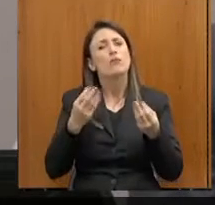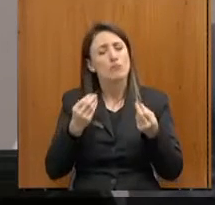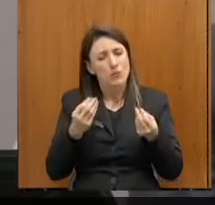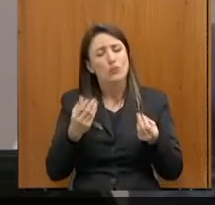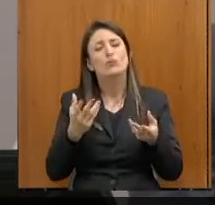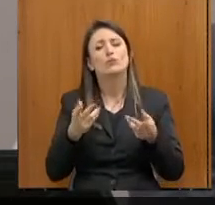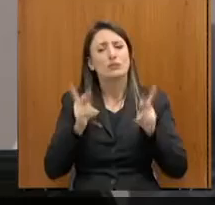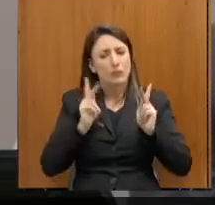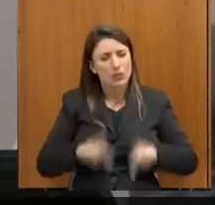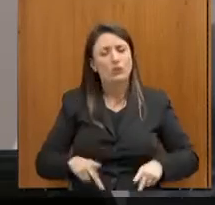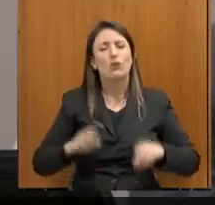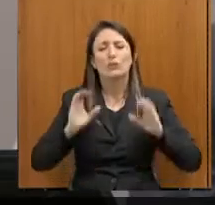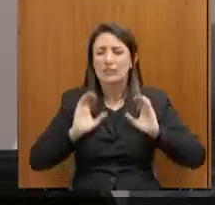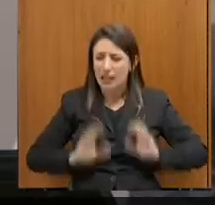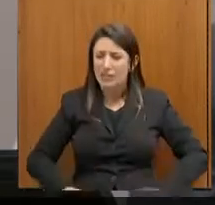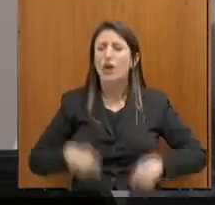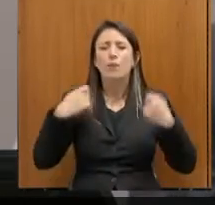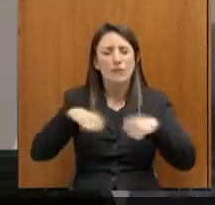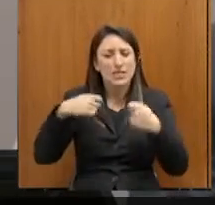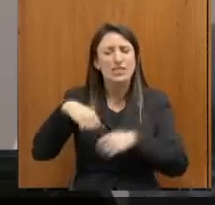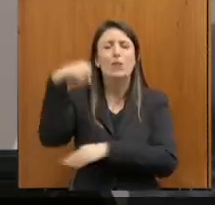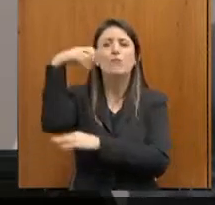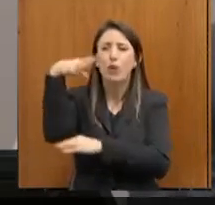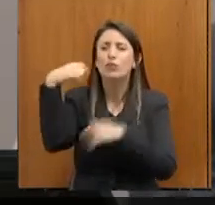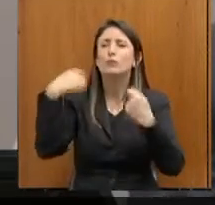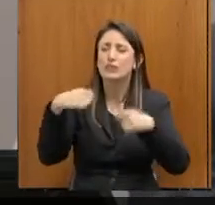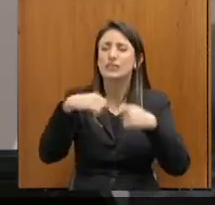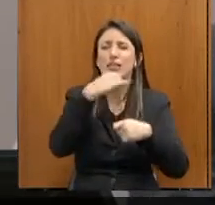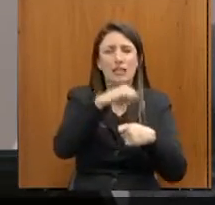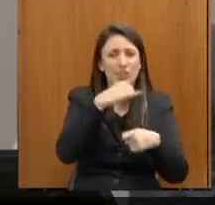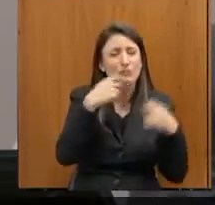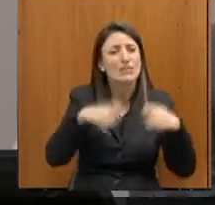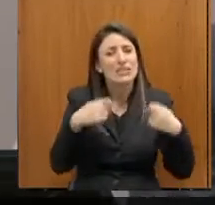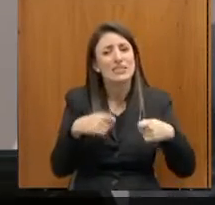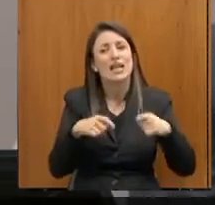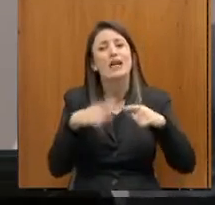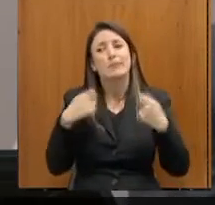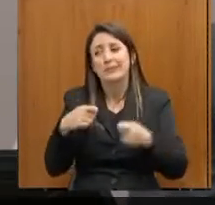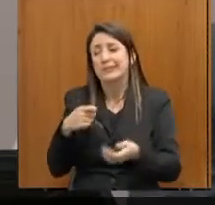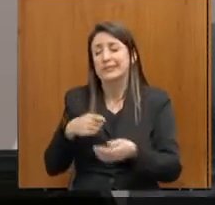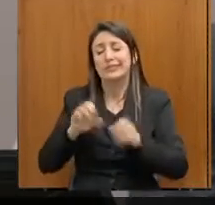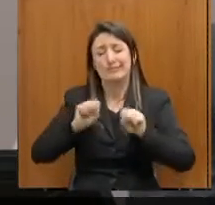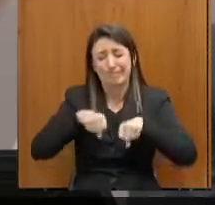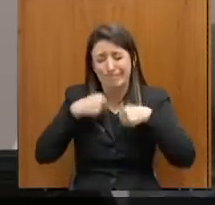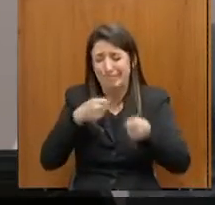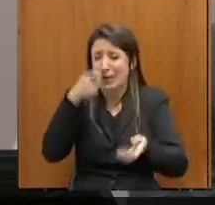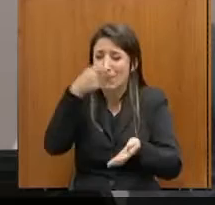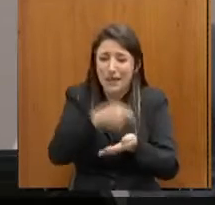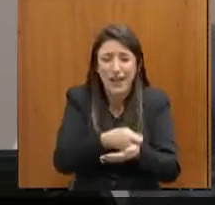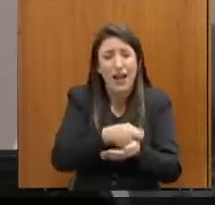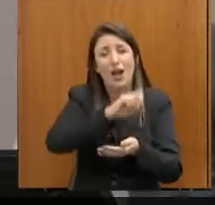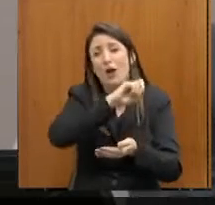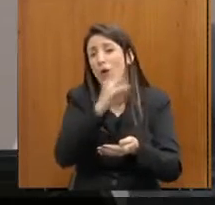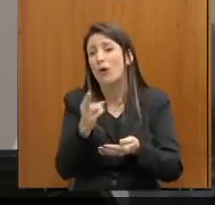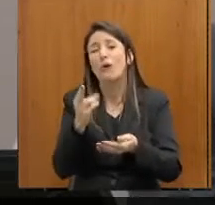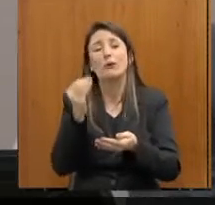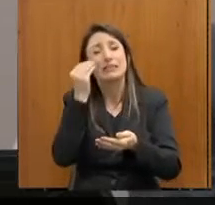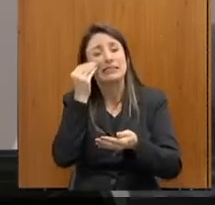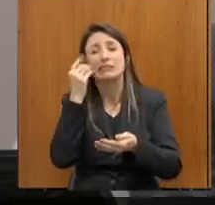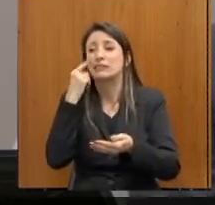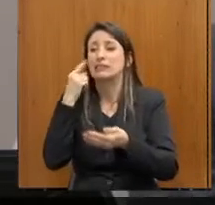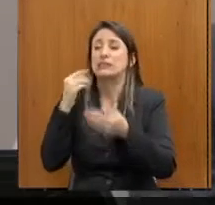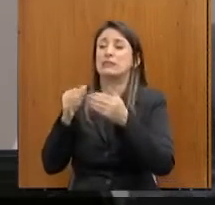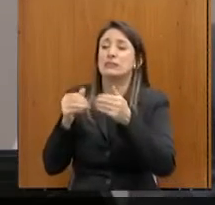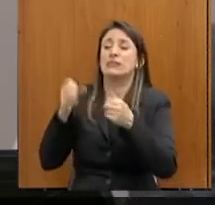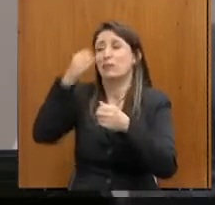presidente do poste usando a luminária ele tem que pagar a não ser ficar implorando e mendigando que a prefeitura enquanto do resto academia e gás